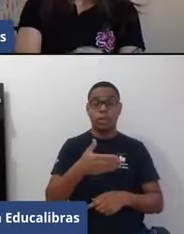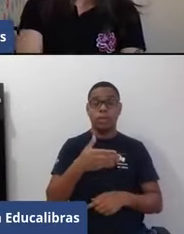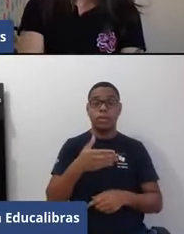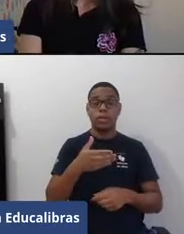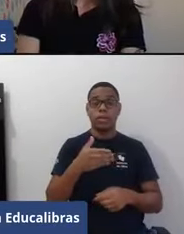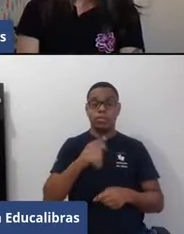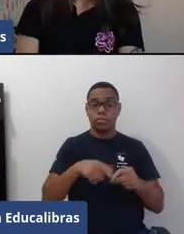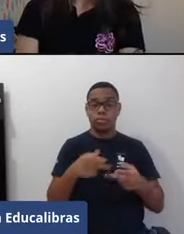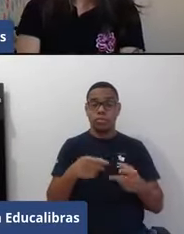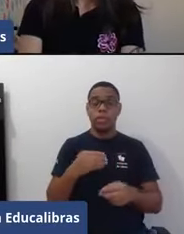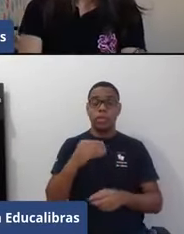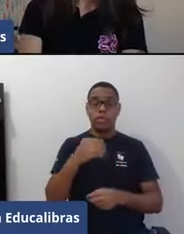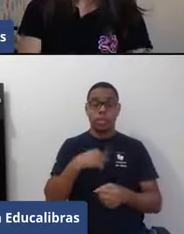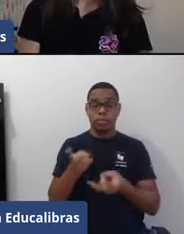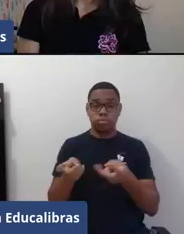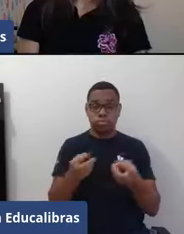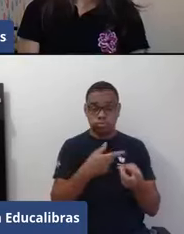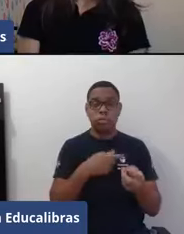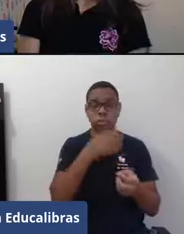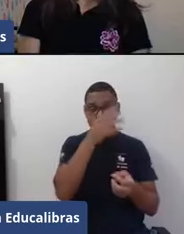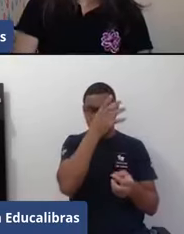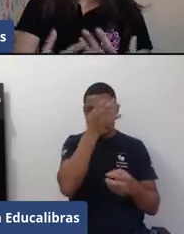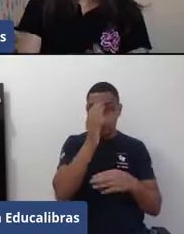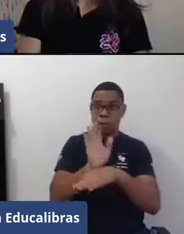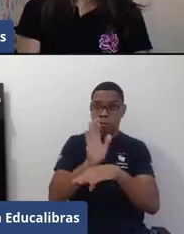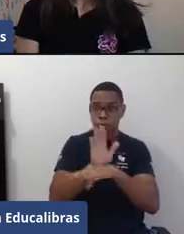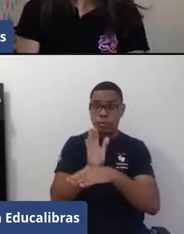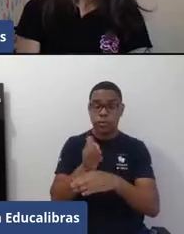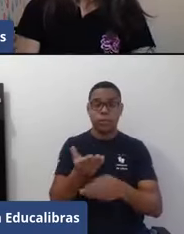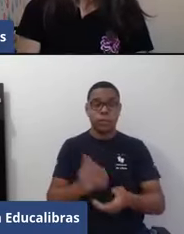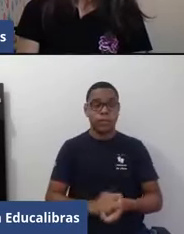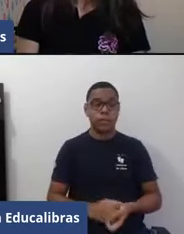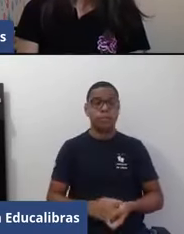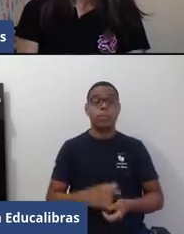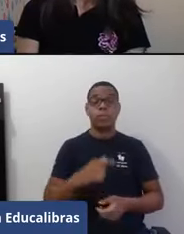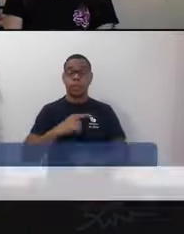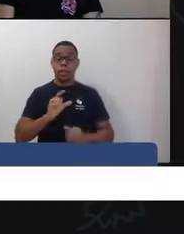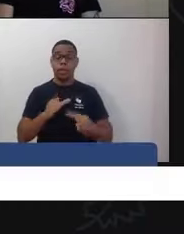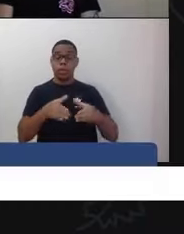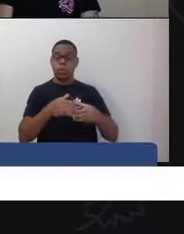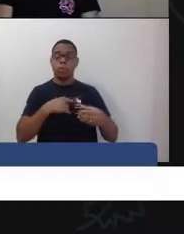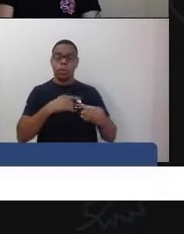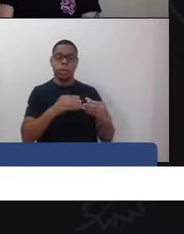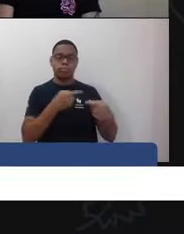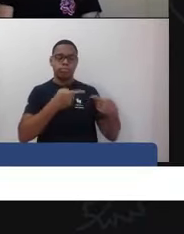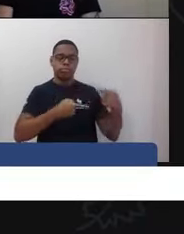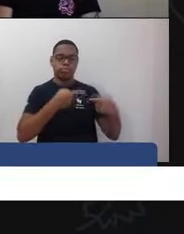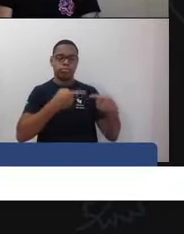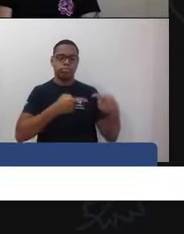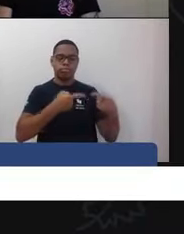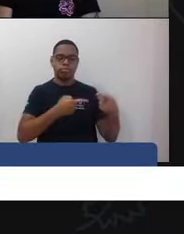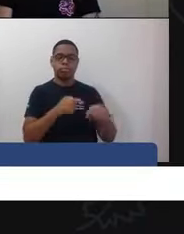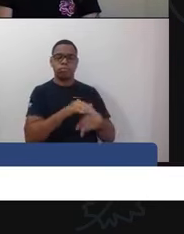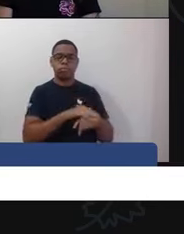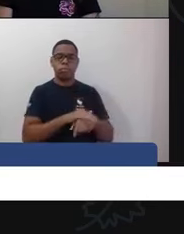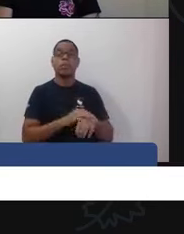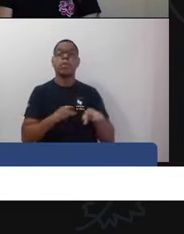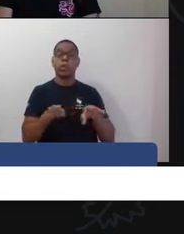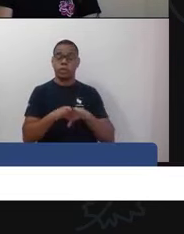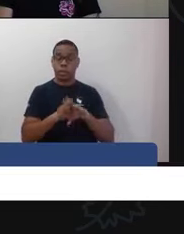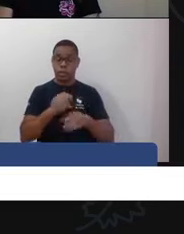renda seja revertida para ajudá-las, enfim. Mas essa é uma construção coletiva. A gente também trabalha no Entre